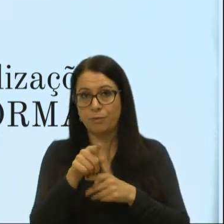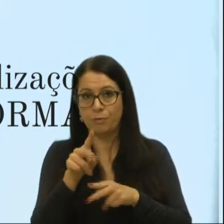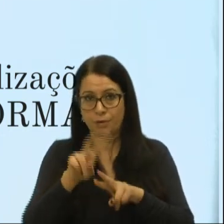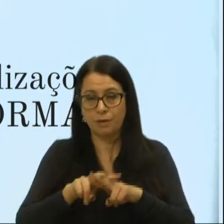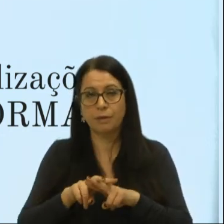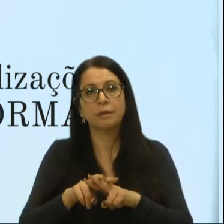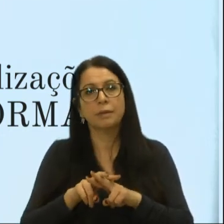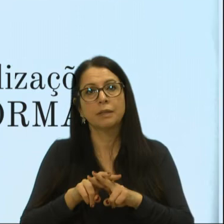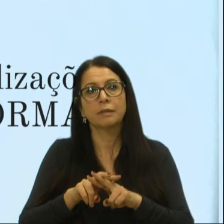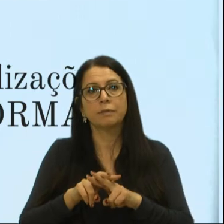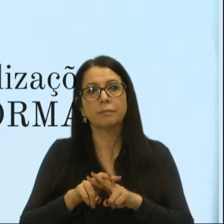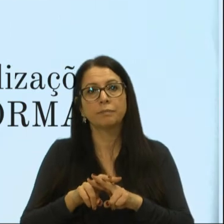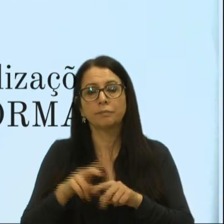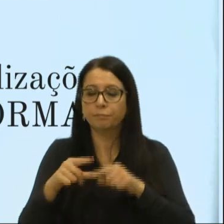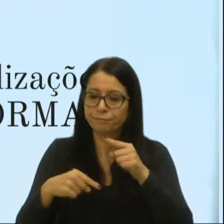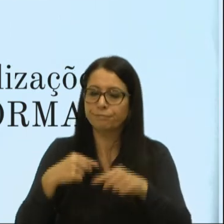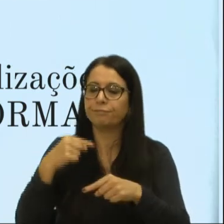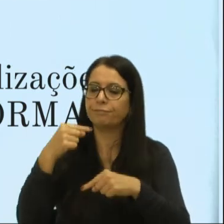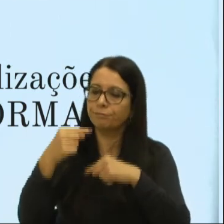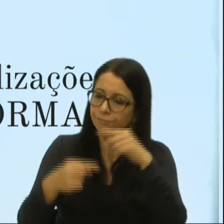sendo postergado,